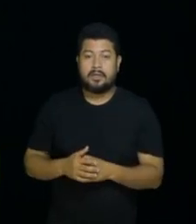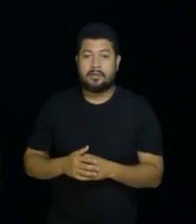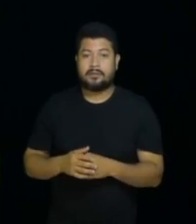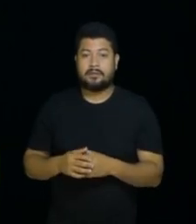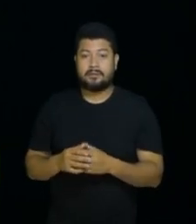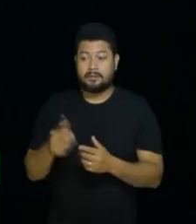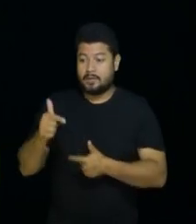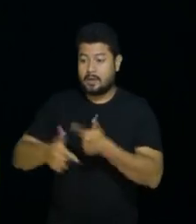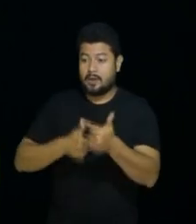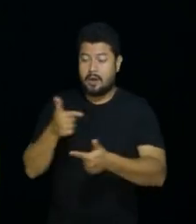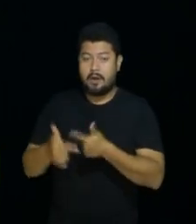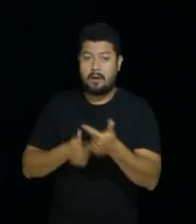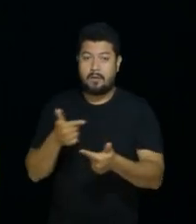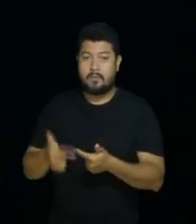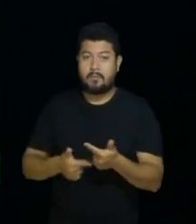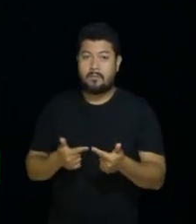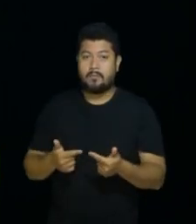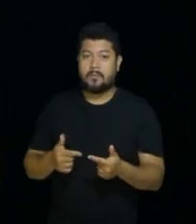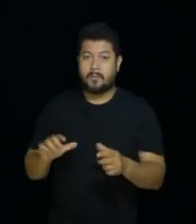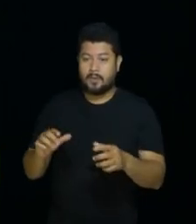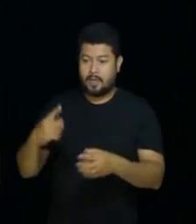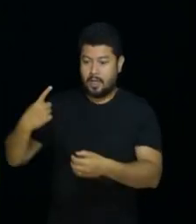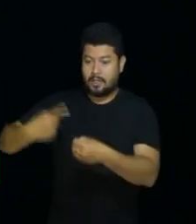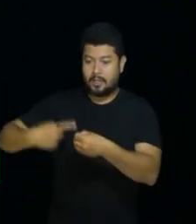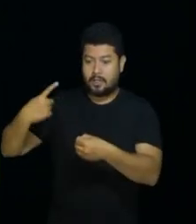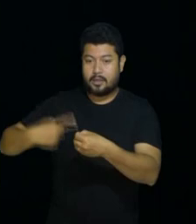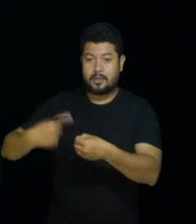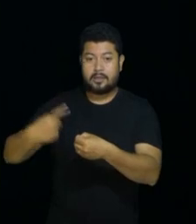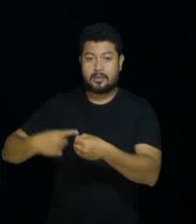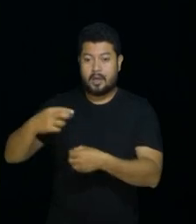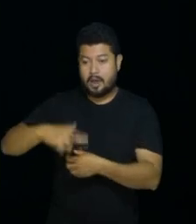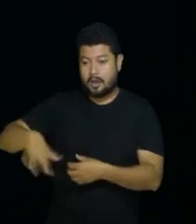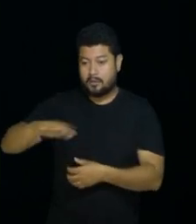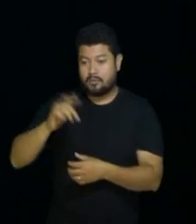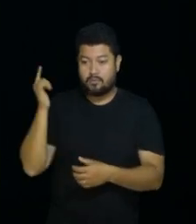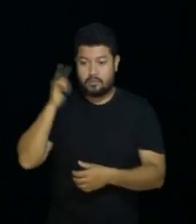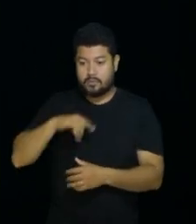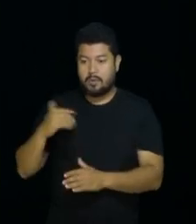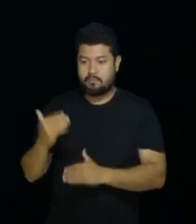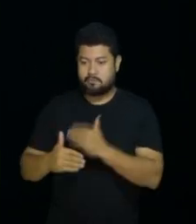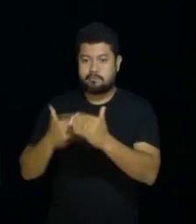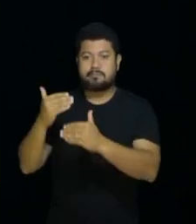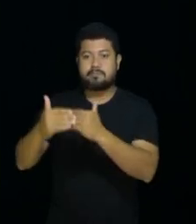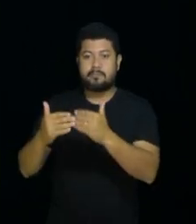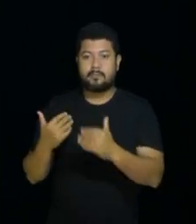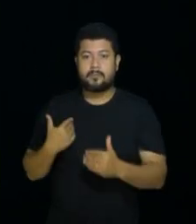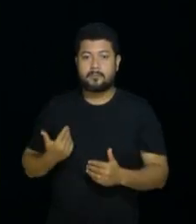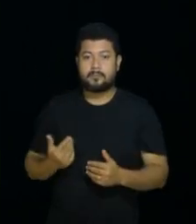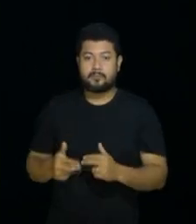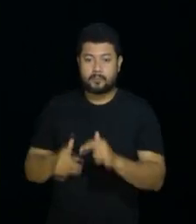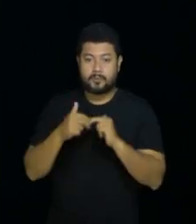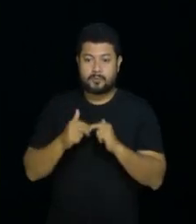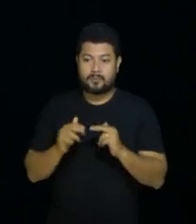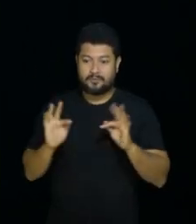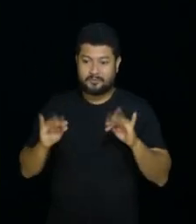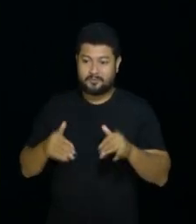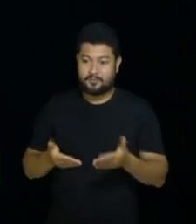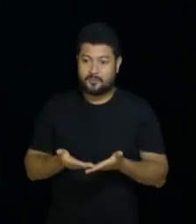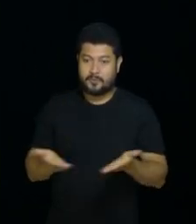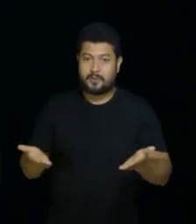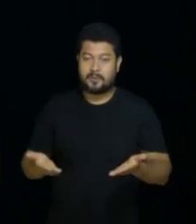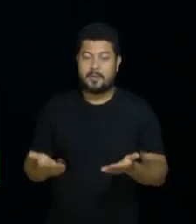que são feitos para que a nossa cidade e nossa região prosperem juntos. E a minha fala se resume a isso, a importância do setor de